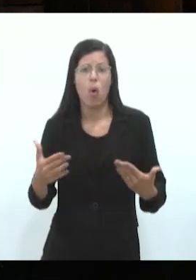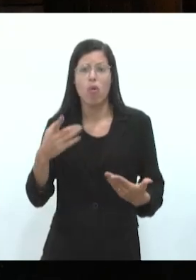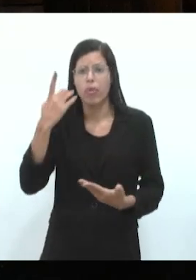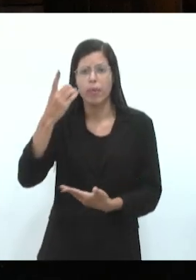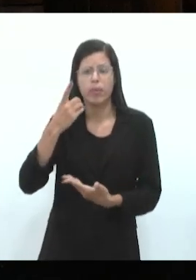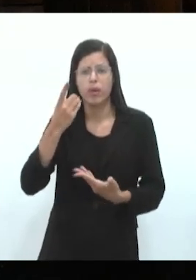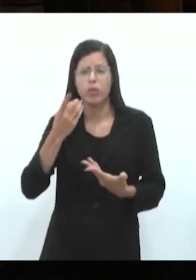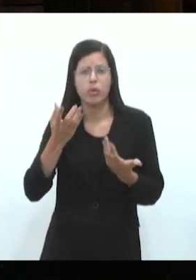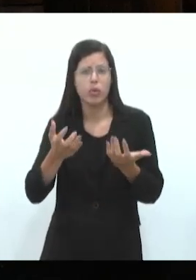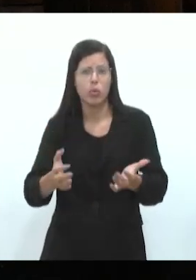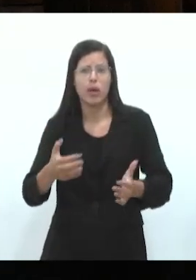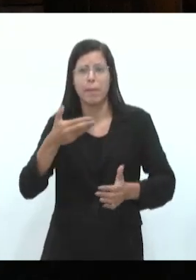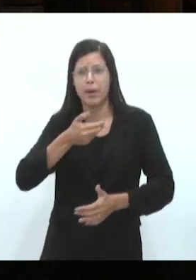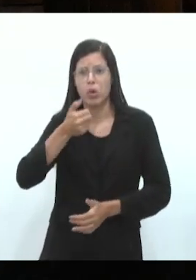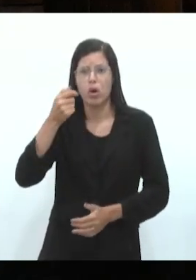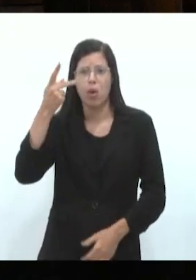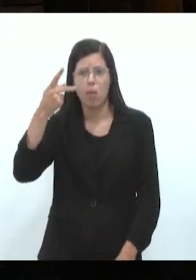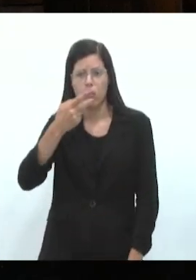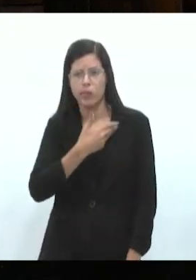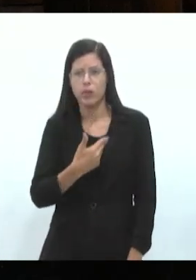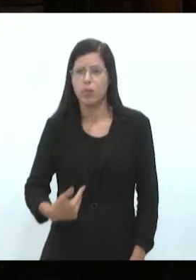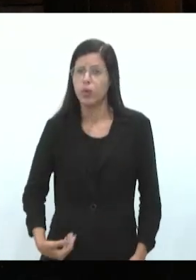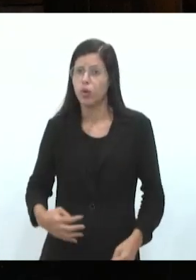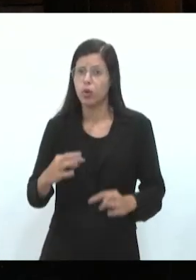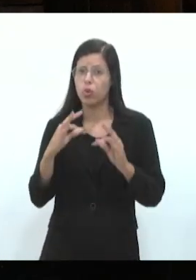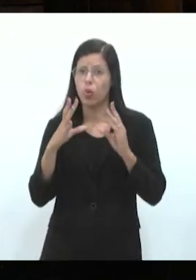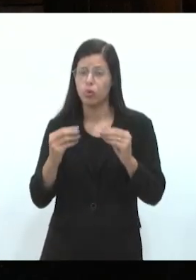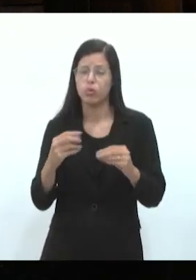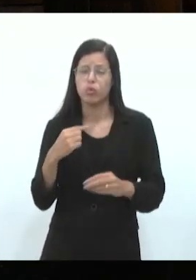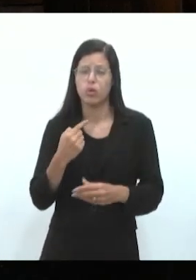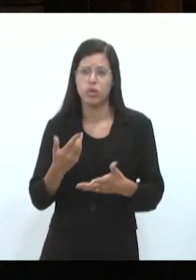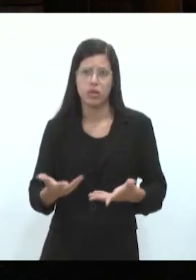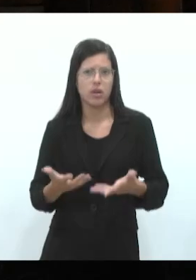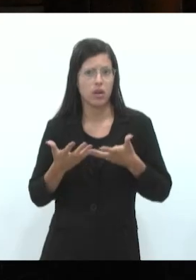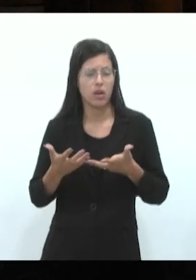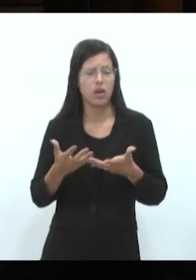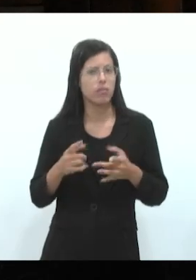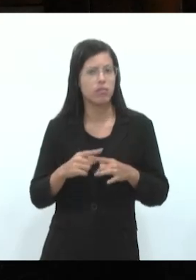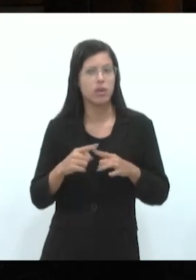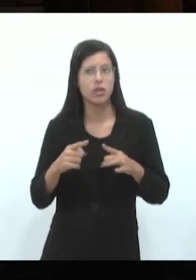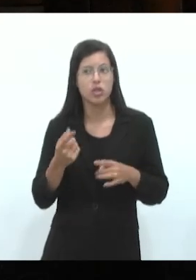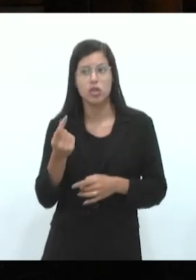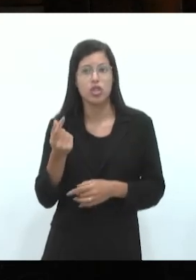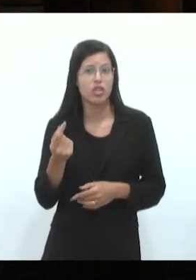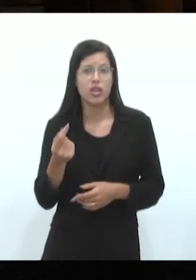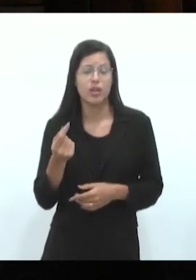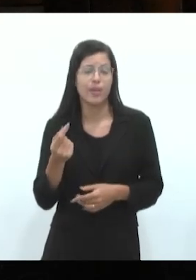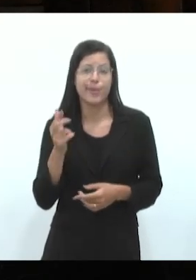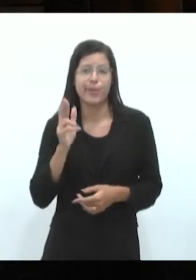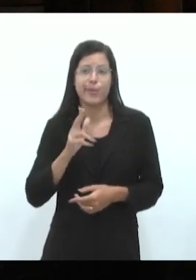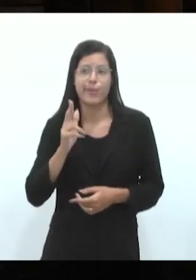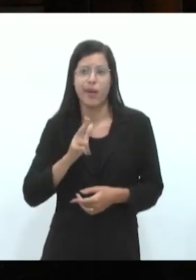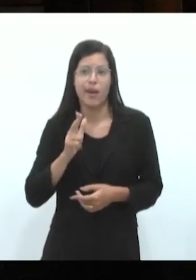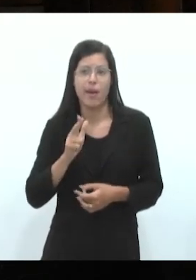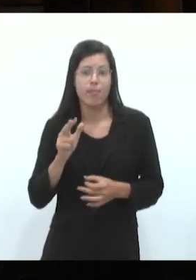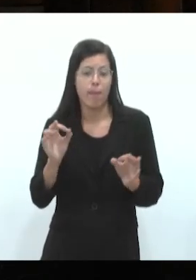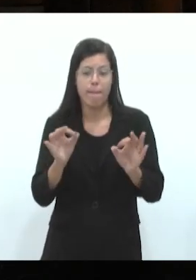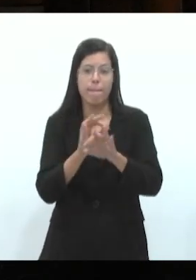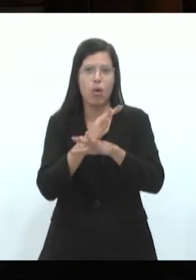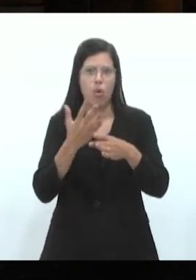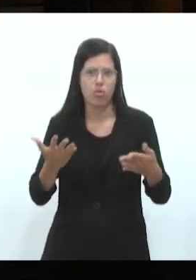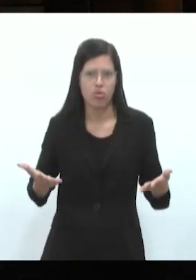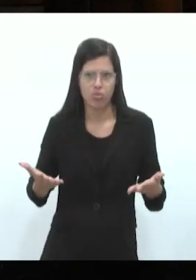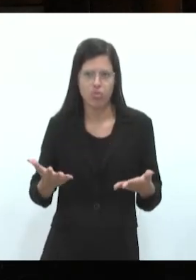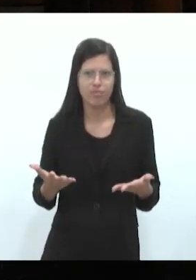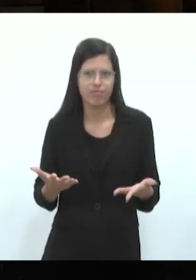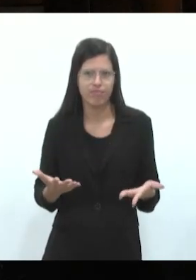melhorar uma política pública? Todos nós queremos. Só que tem que dinheiro não cai do céu.